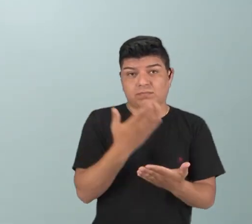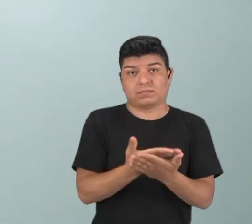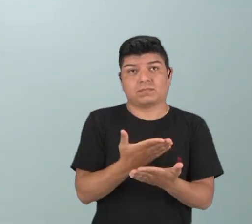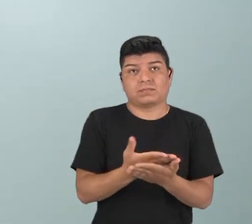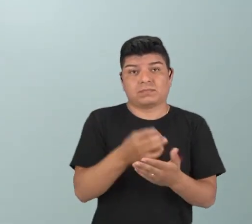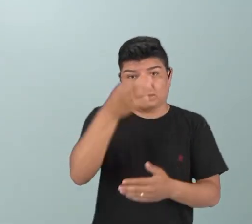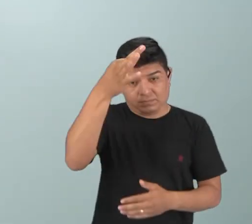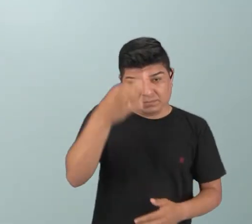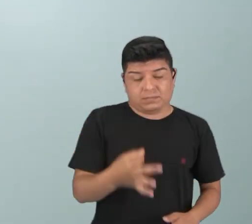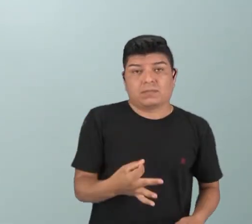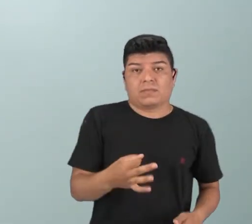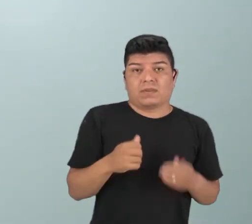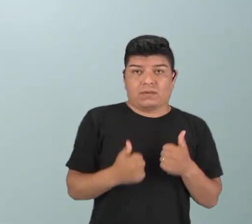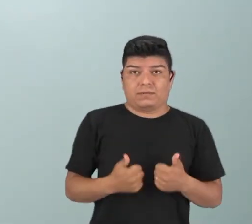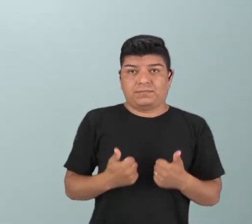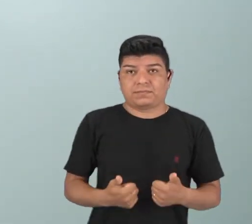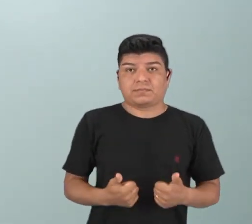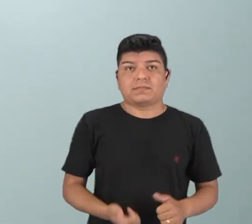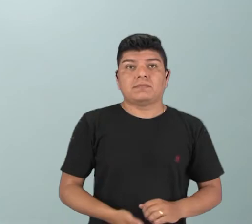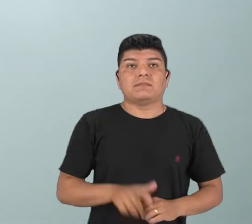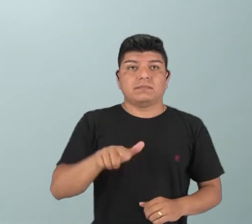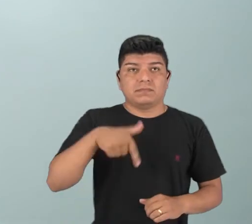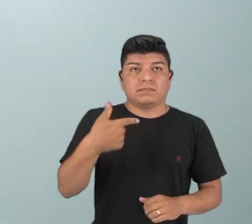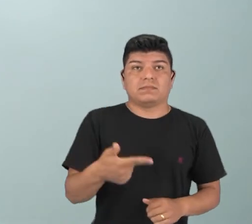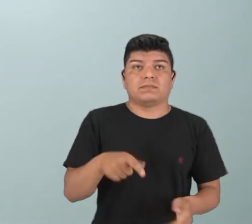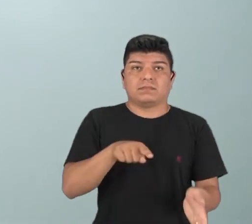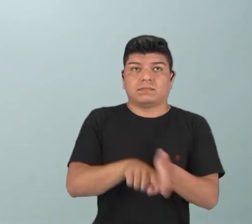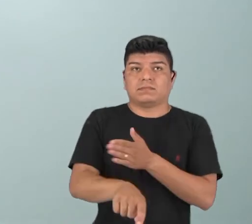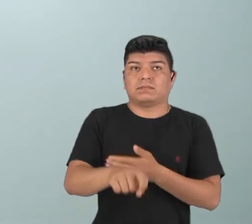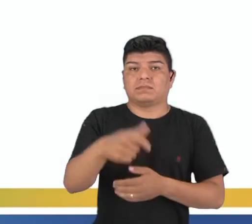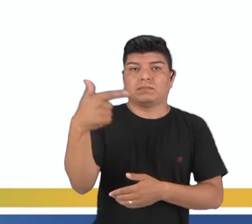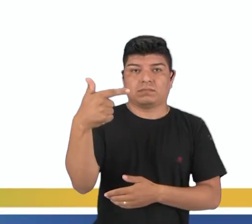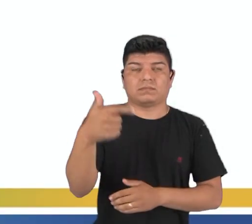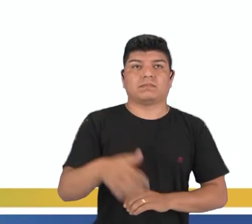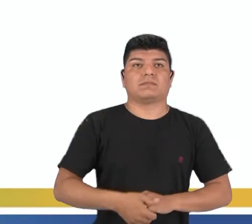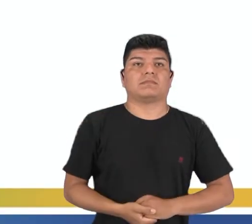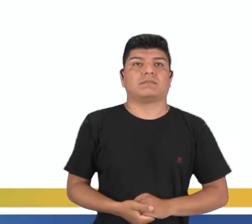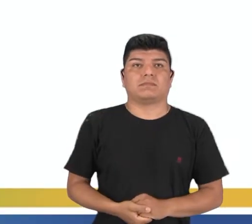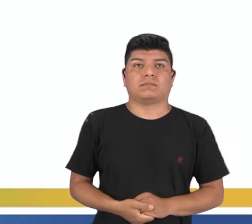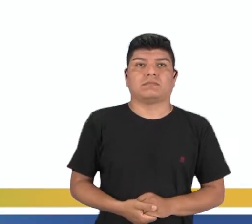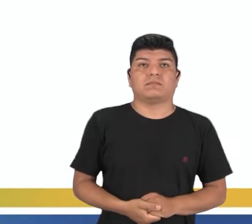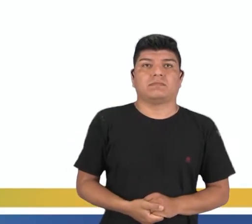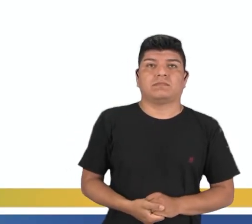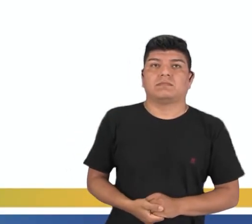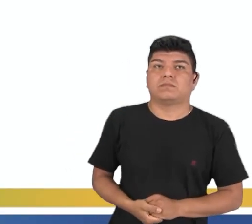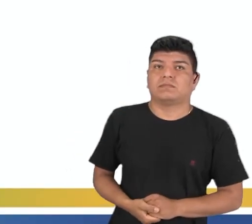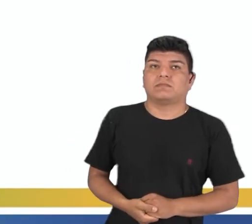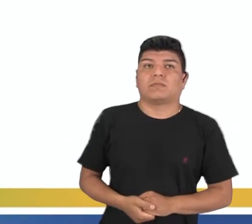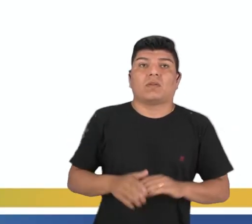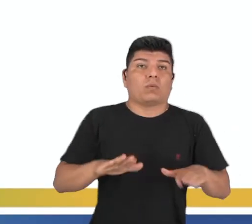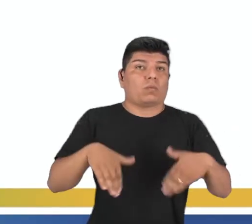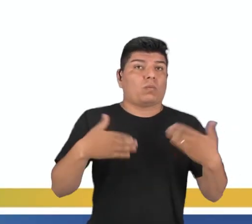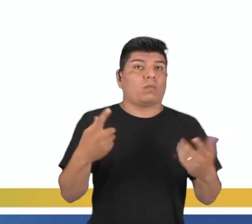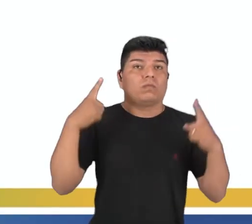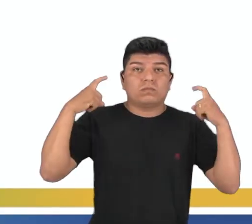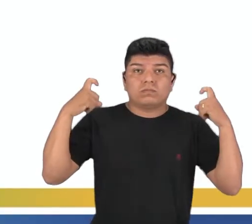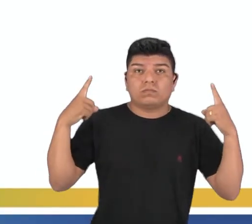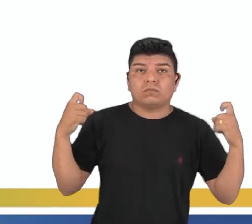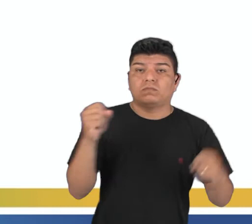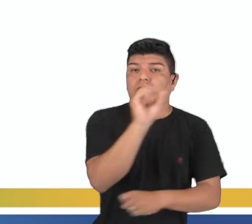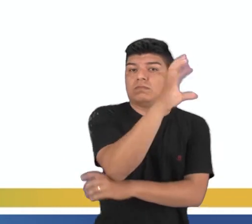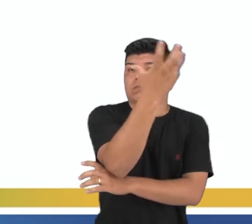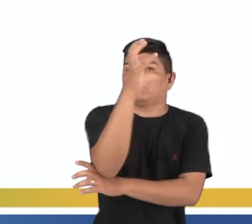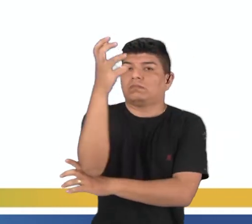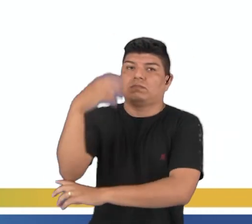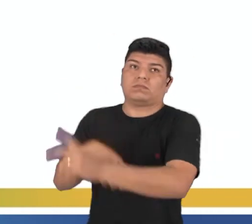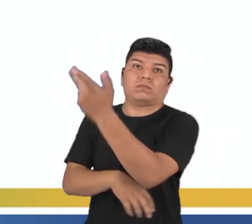aulas, certo? Beleza? Vamos para a próxima questão? Bem, são considerados sons